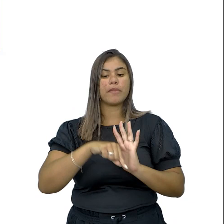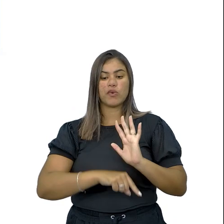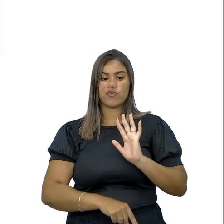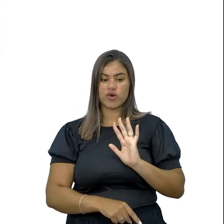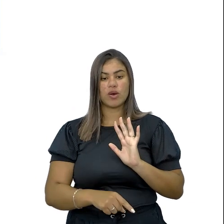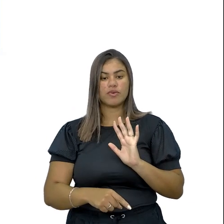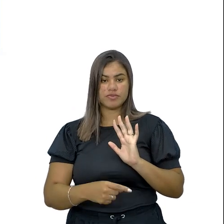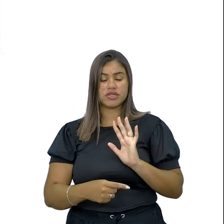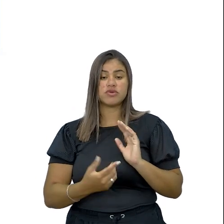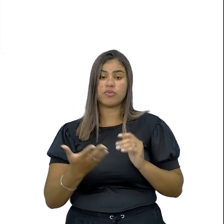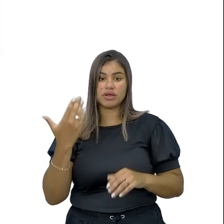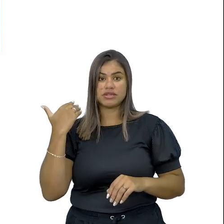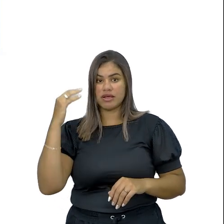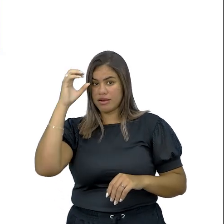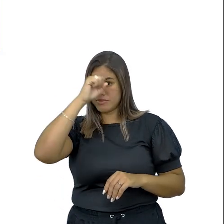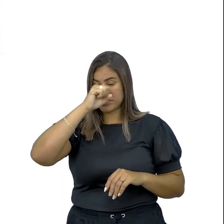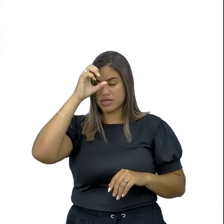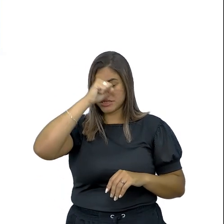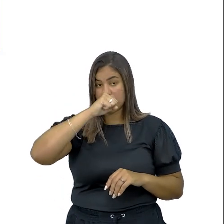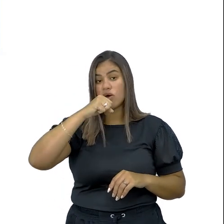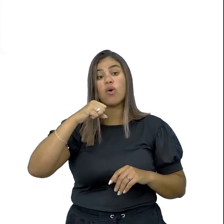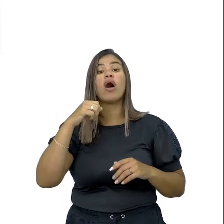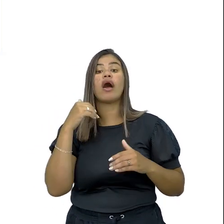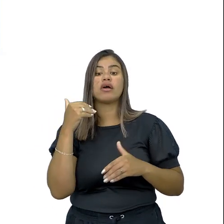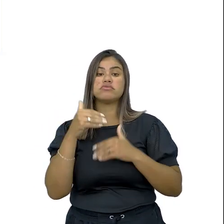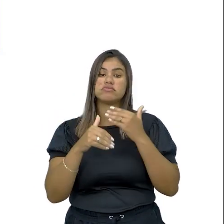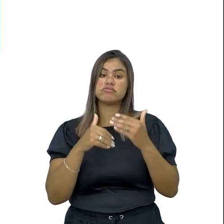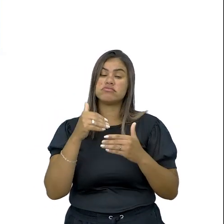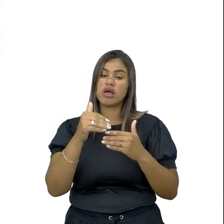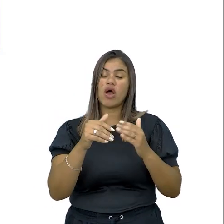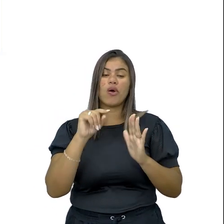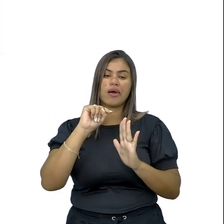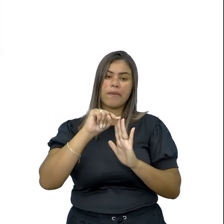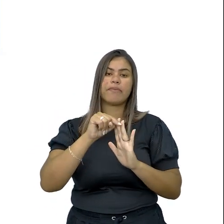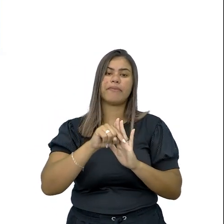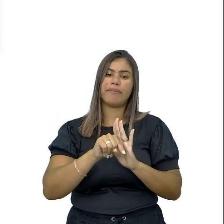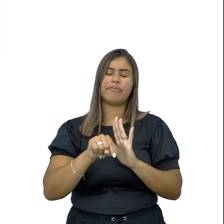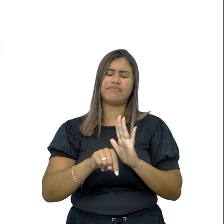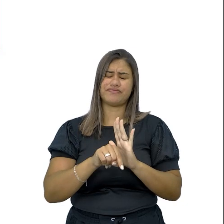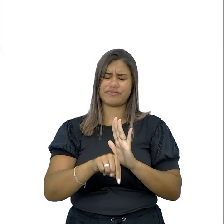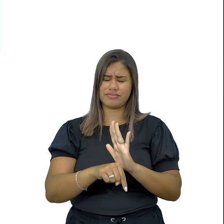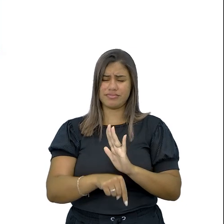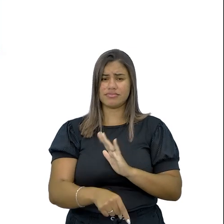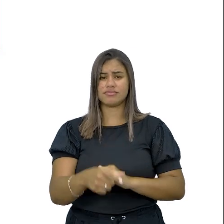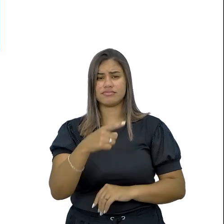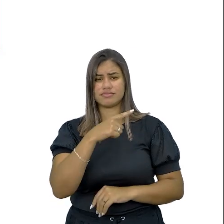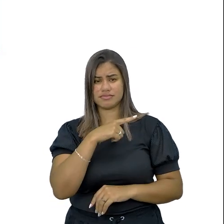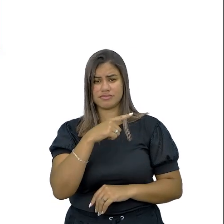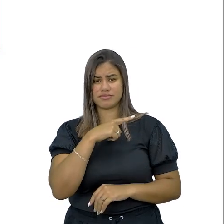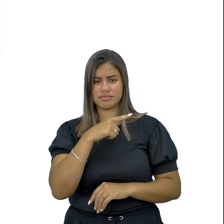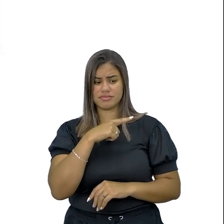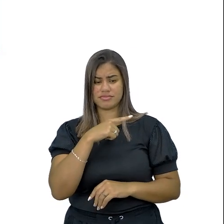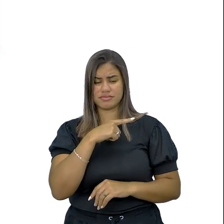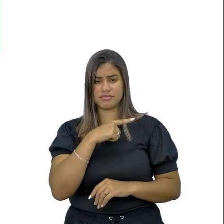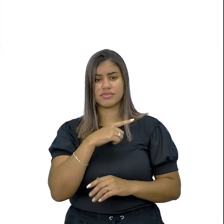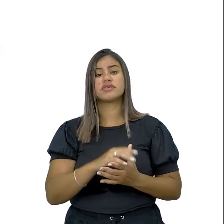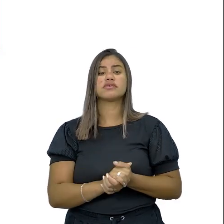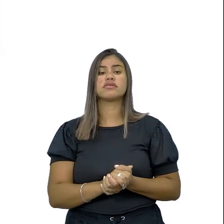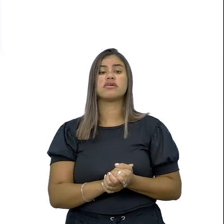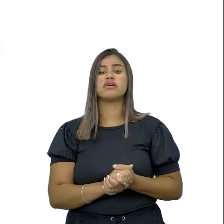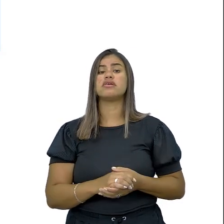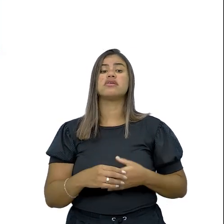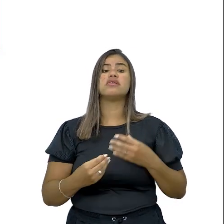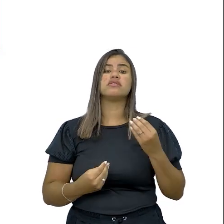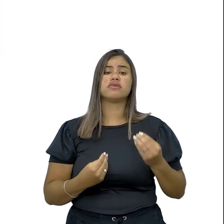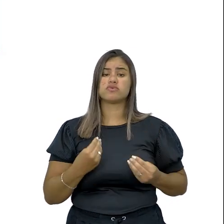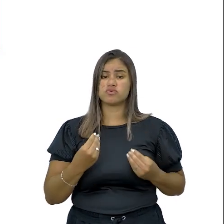daqueles conhecimentos, né, daquilo que foi aprendido lá nos anos finais, né, da etapa do ensino fundamental.